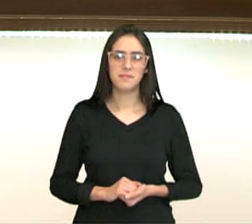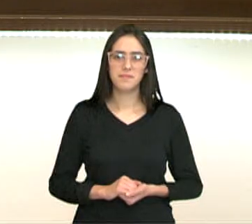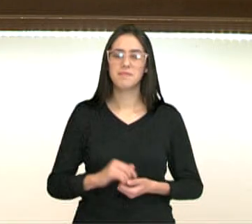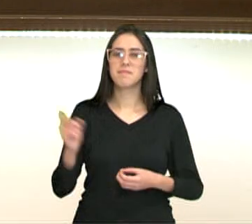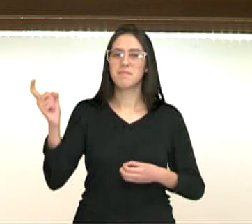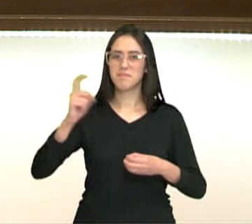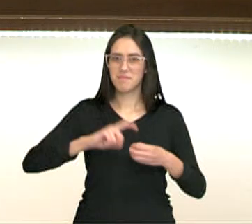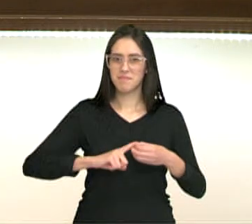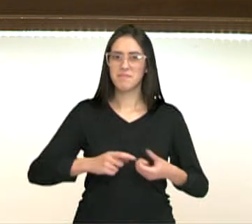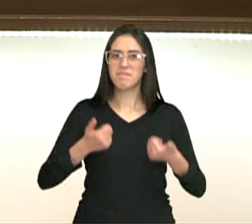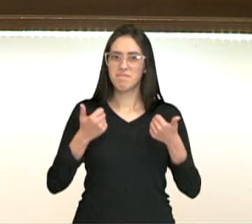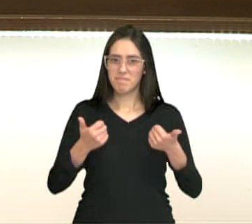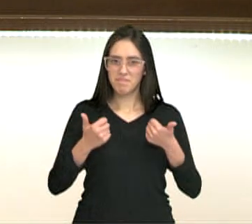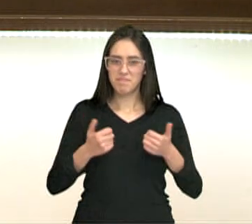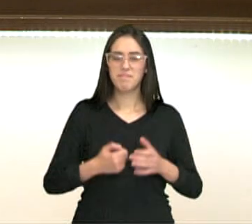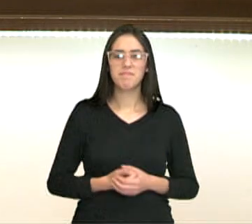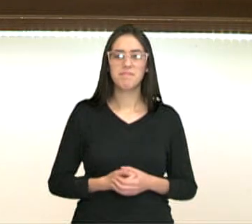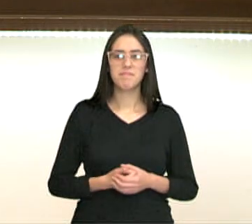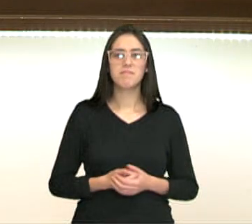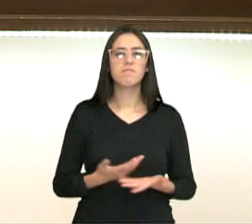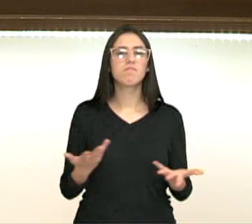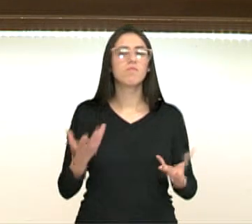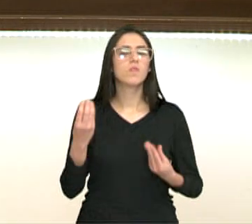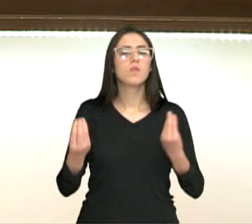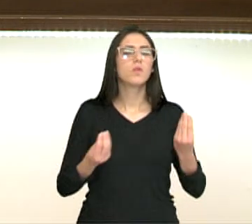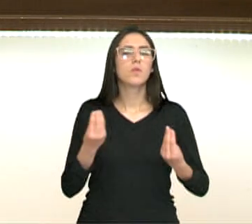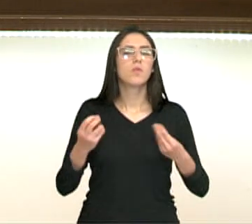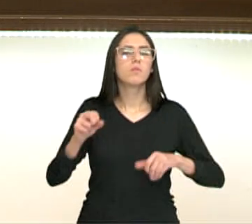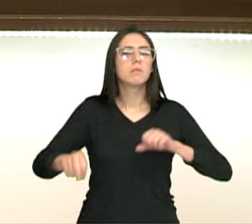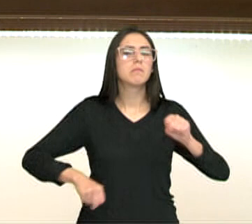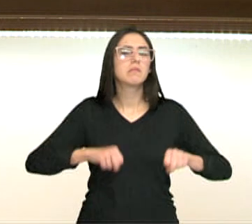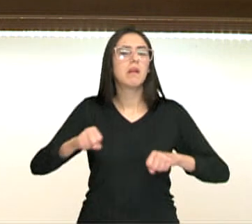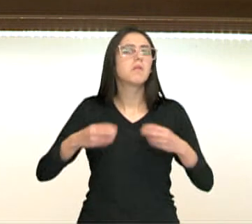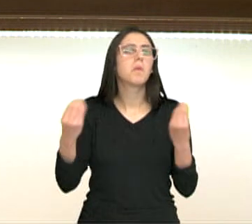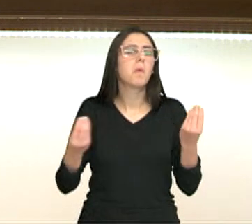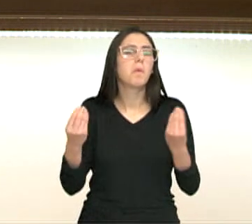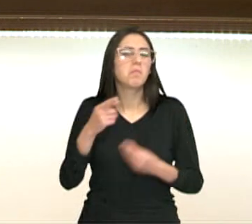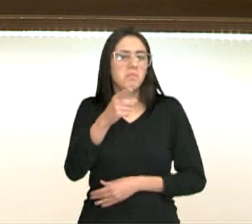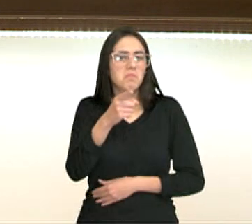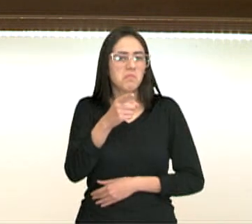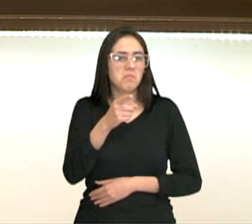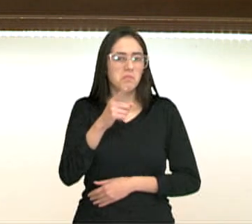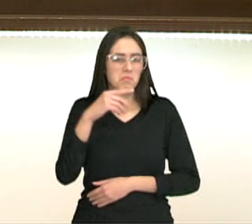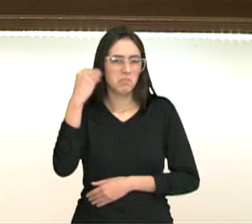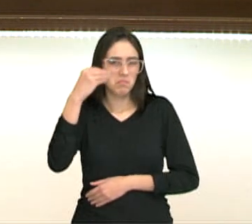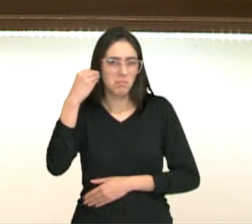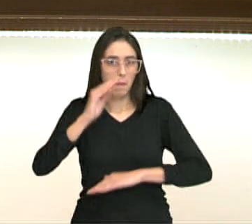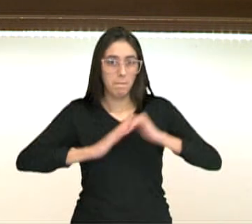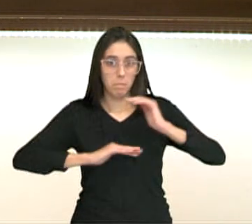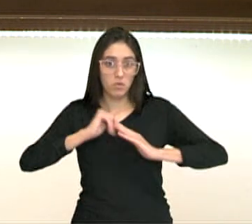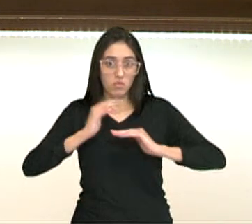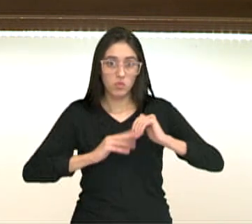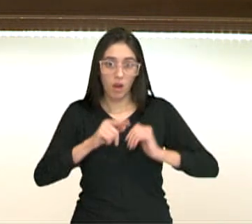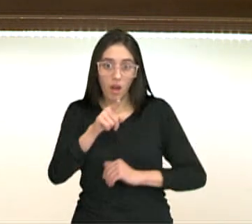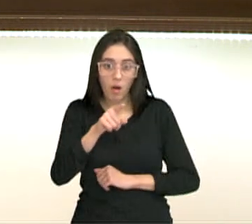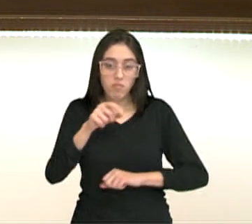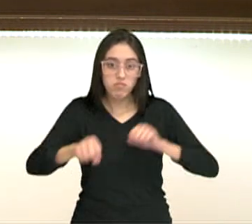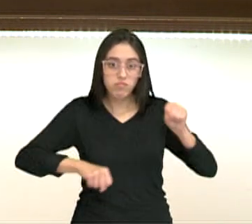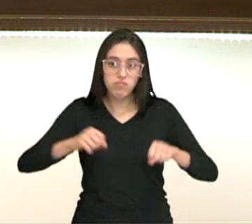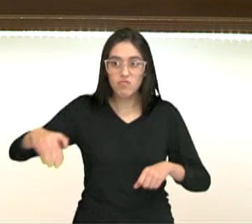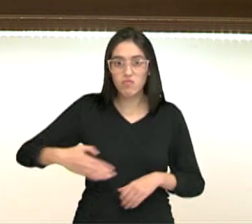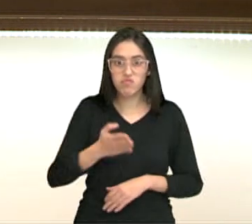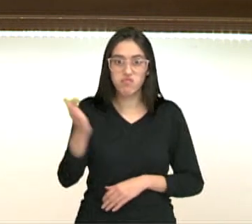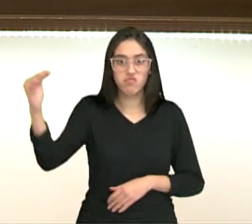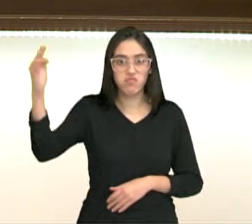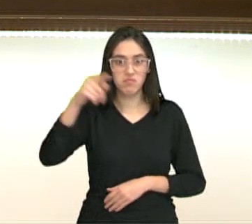Voltamos, pessoal. Então, qual que é o uso que vocês fazem da bicicleta? Alguém faz esse uso de forma profissional? Alguém é